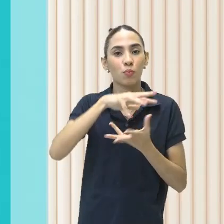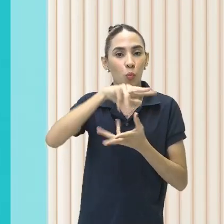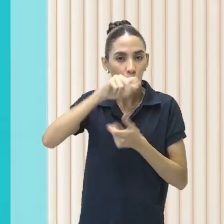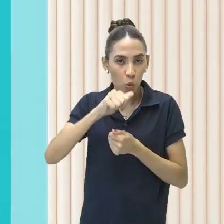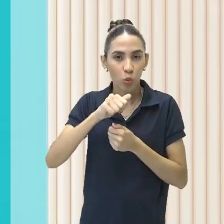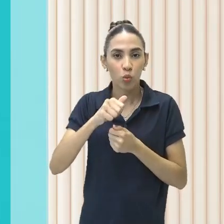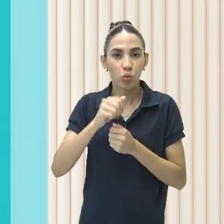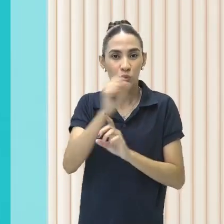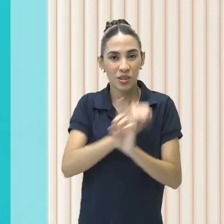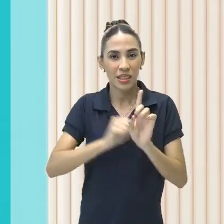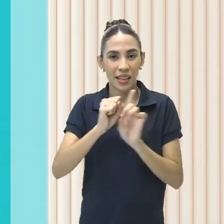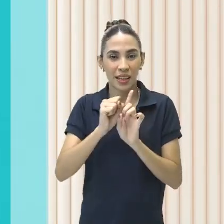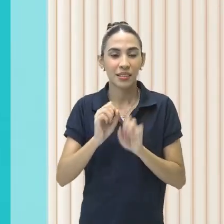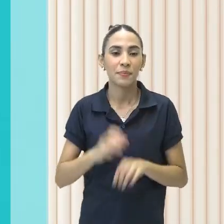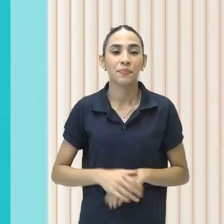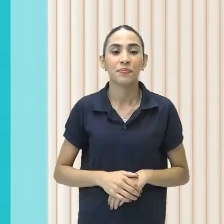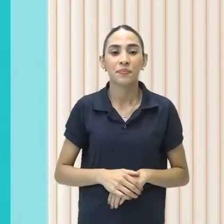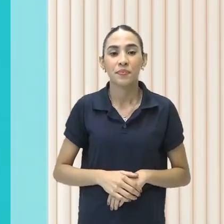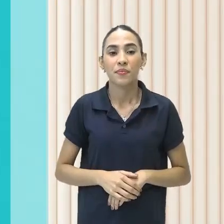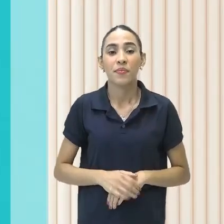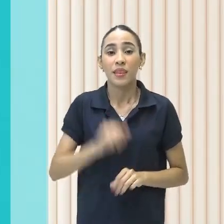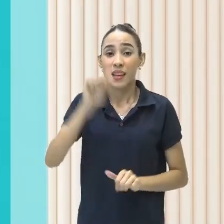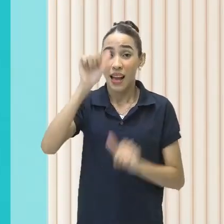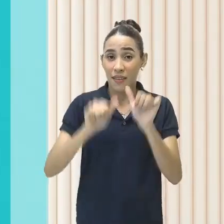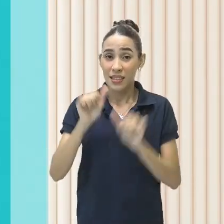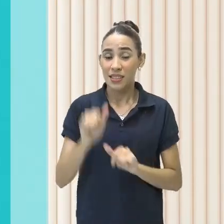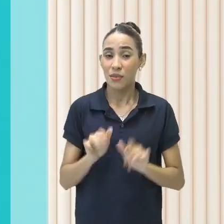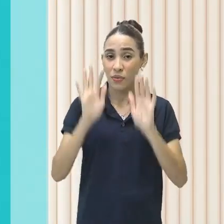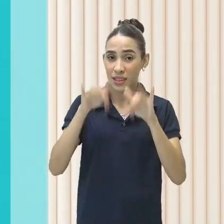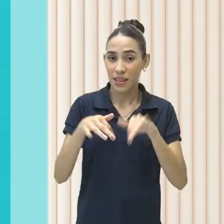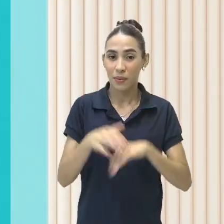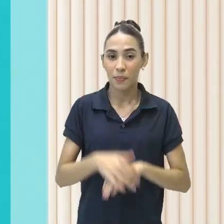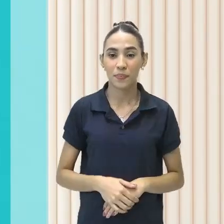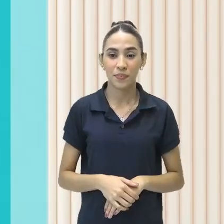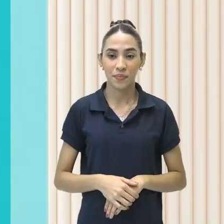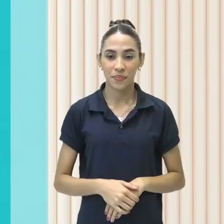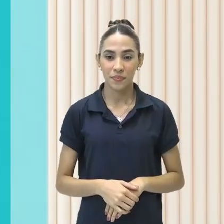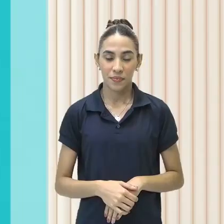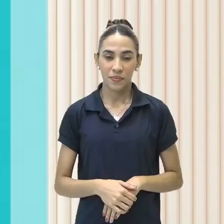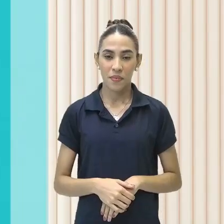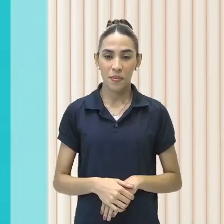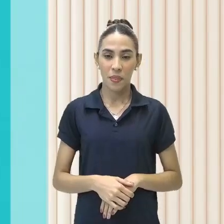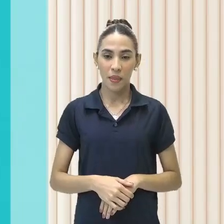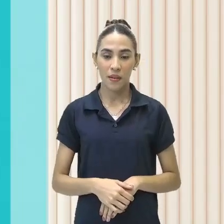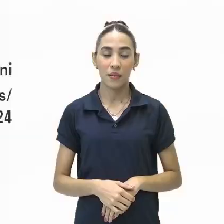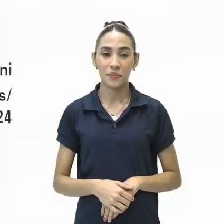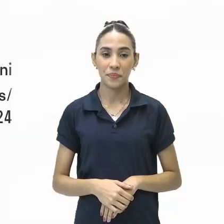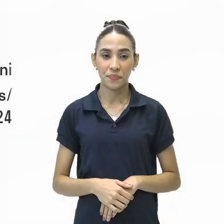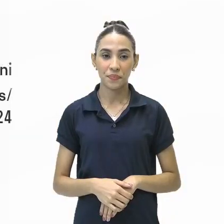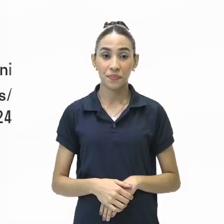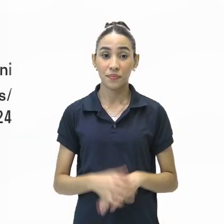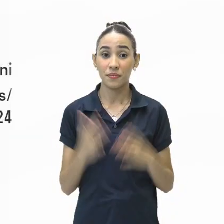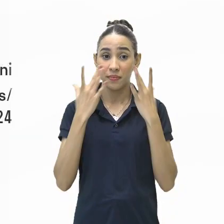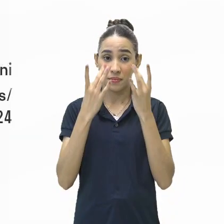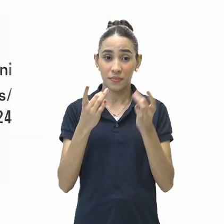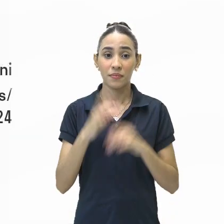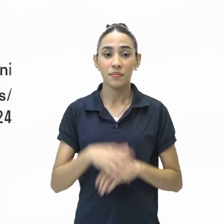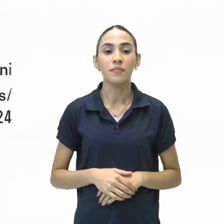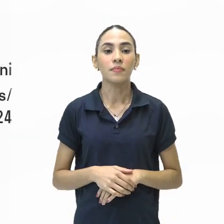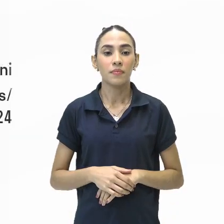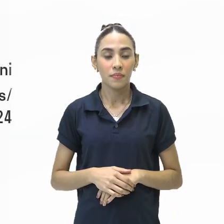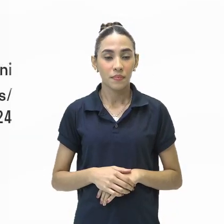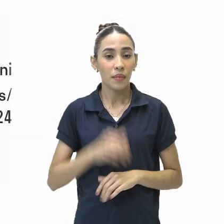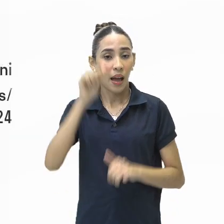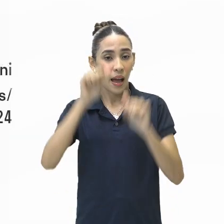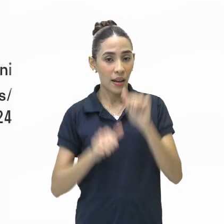humanidade. Certo? Vamos verificar a avaliação final dessa resenha que a gente acabou de ouvir? Preste atenção. Então, olha só,